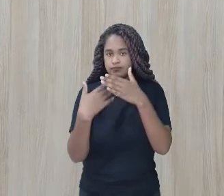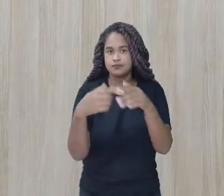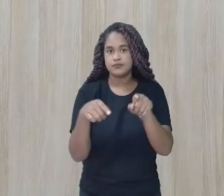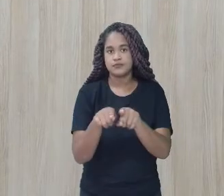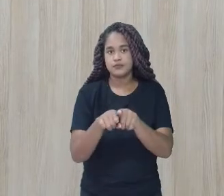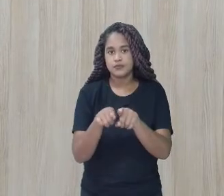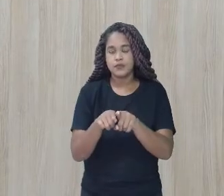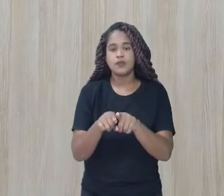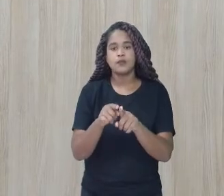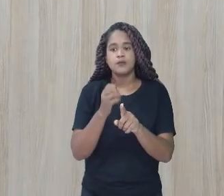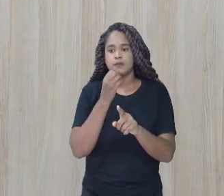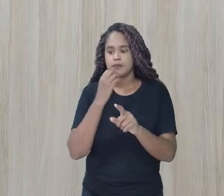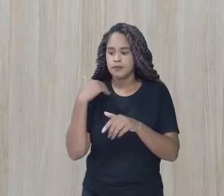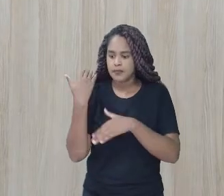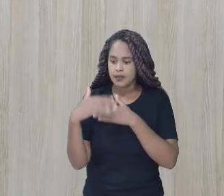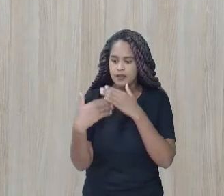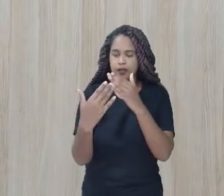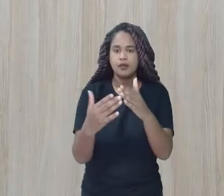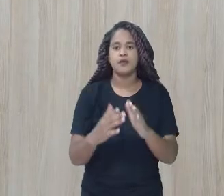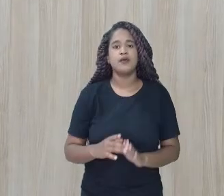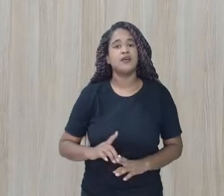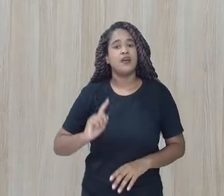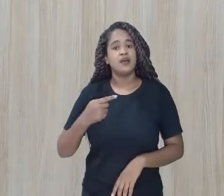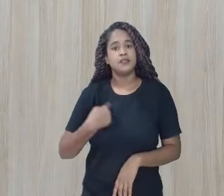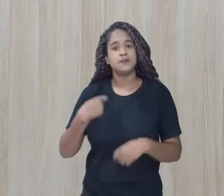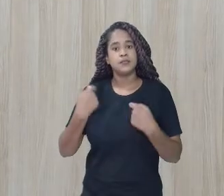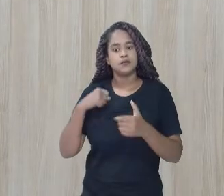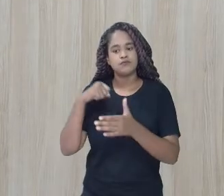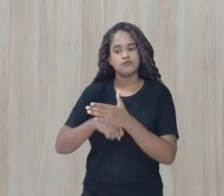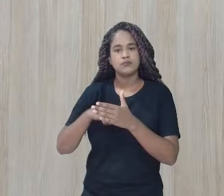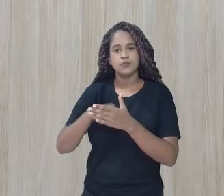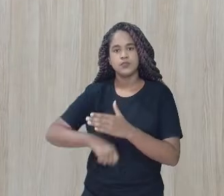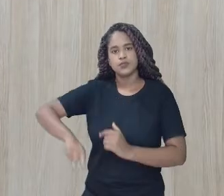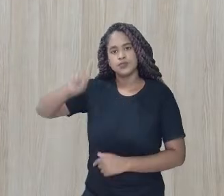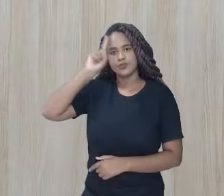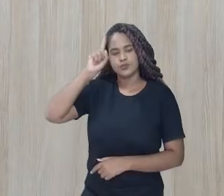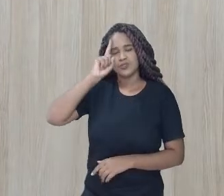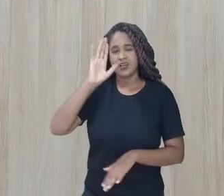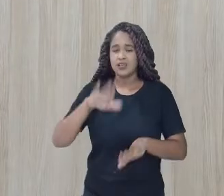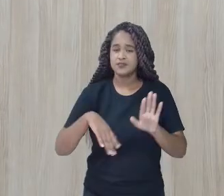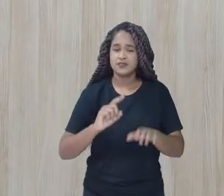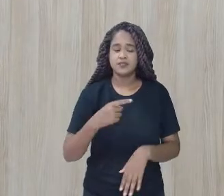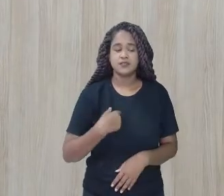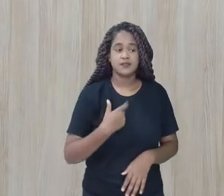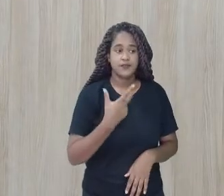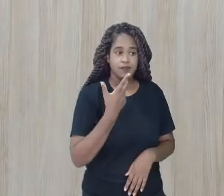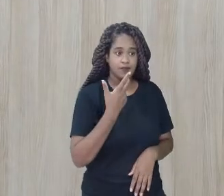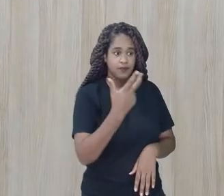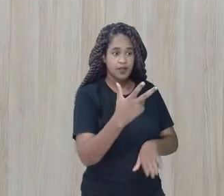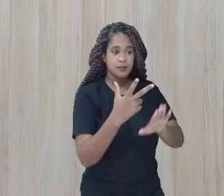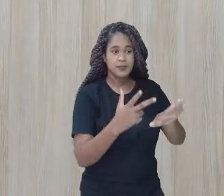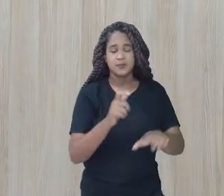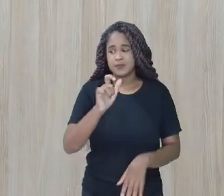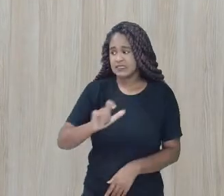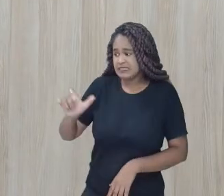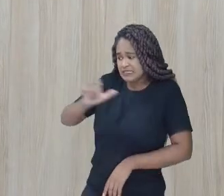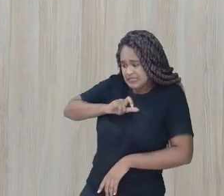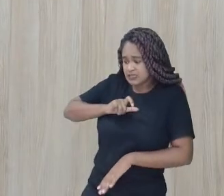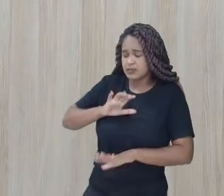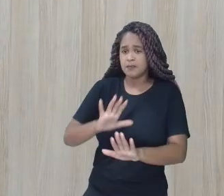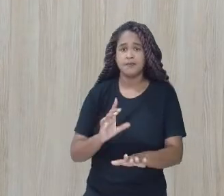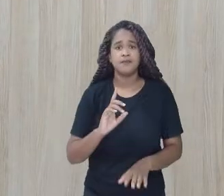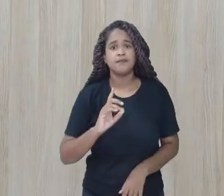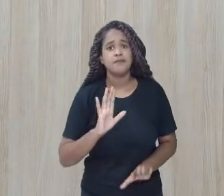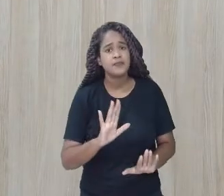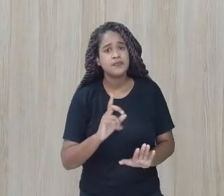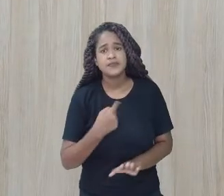bem é uma luta diária, né, minha gente? Às vezes a gente diz alguma coisa que magoou alguém, quando na verdade a gente não tinha